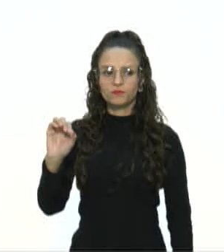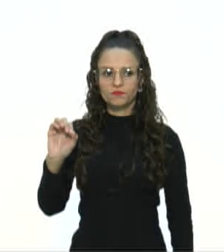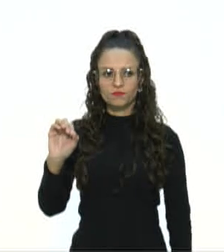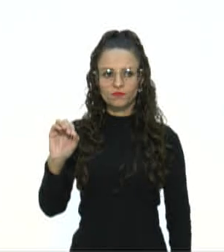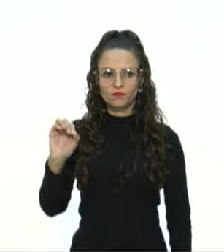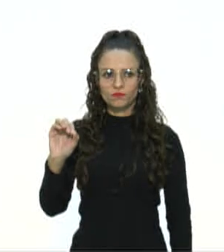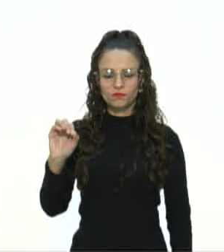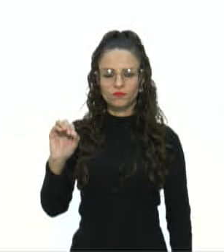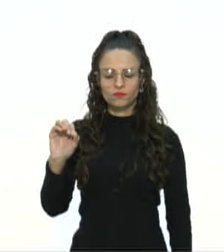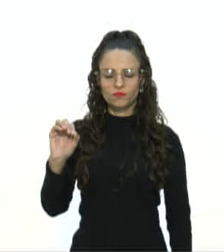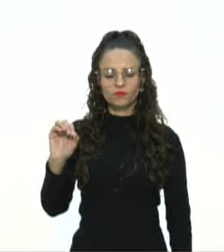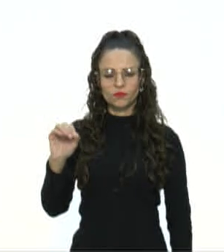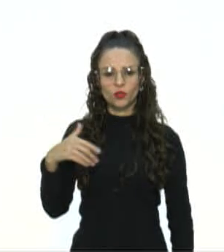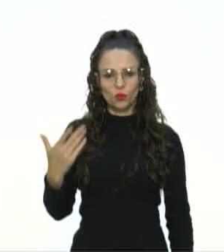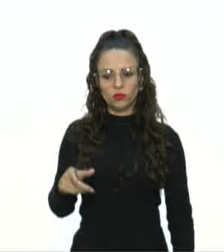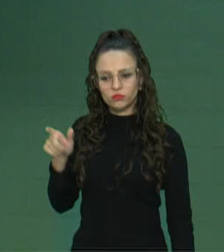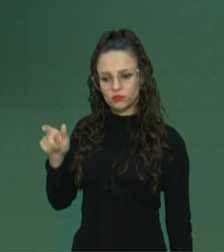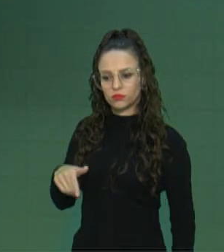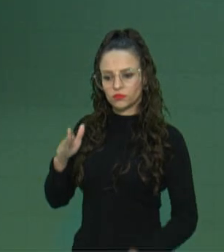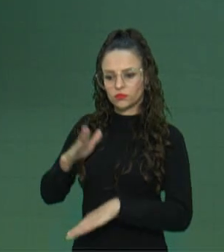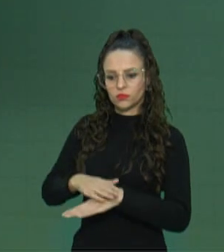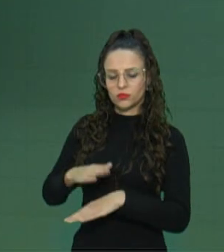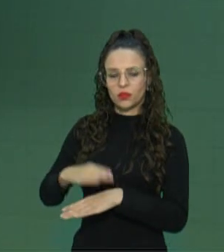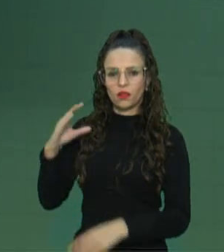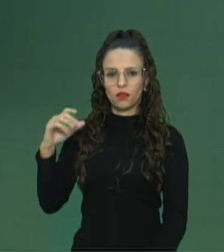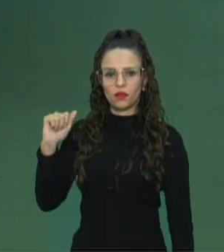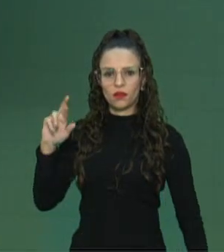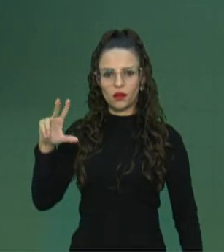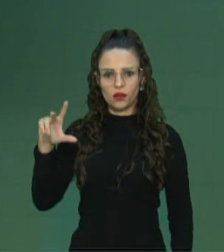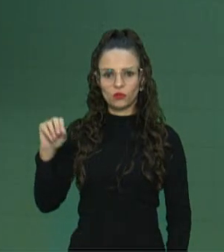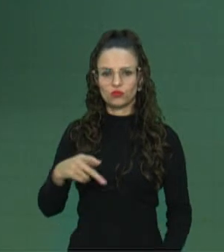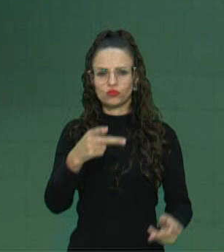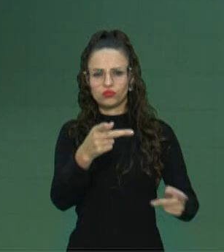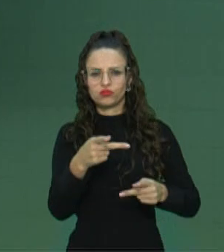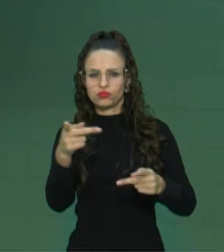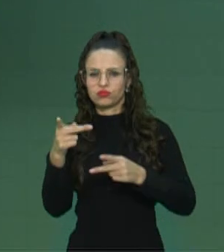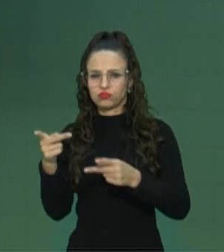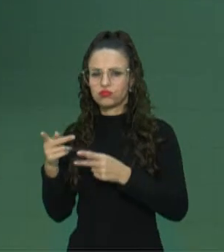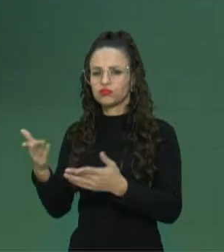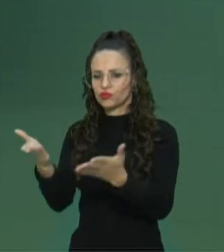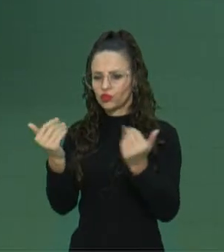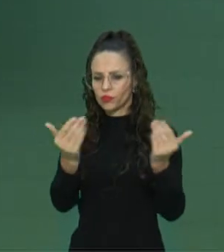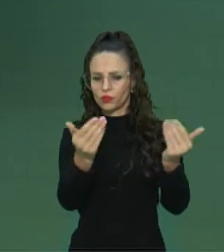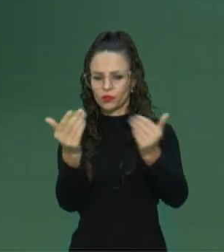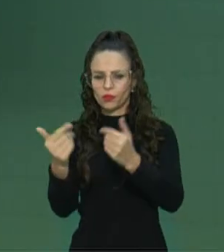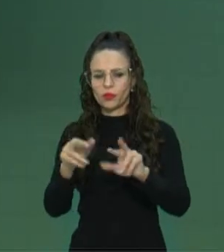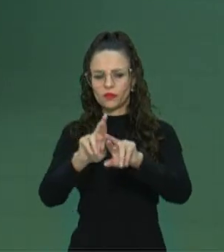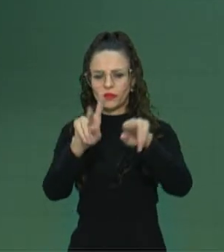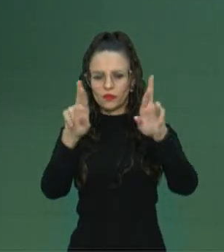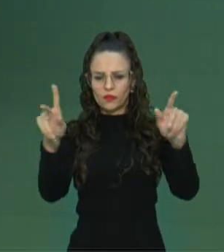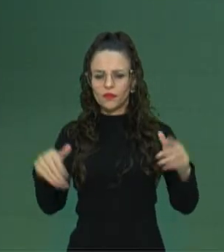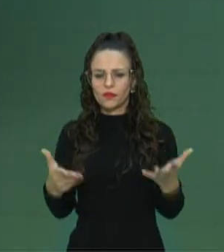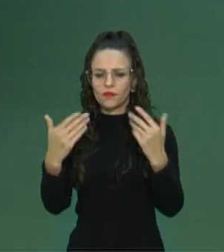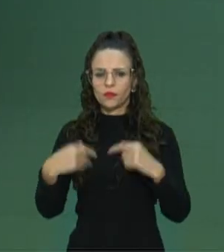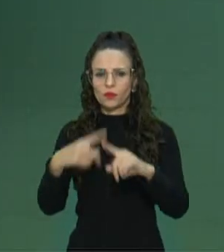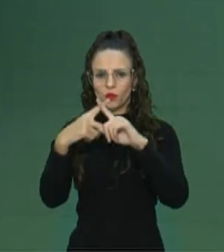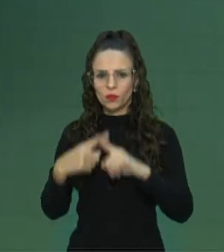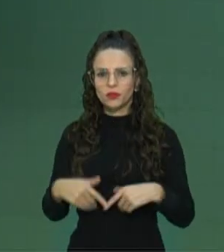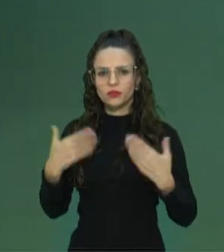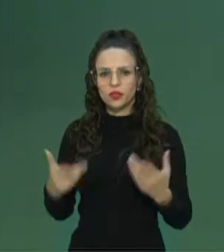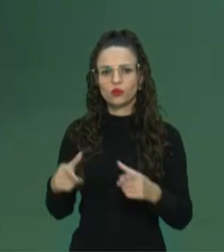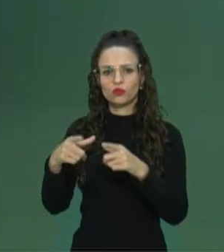70, quando o Carlos fez esse convite, ele juntou várias modalidades para fazer essas competições. E os japoneses